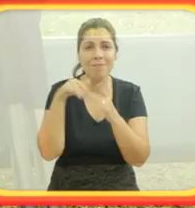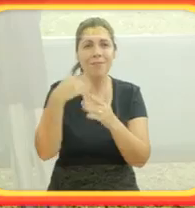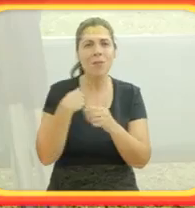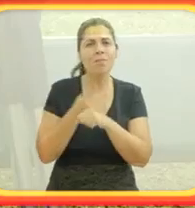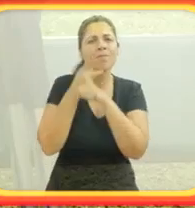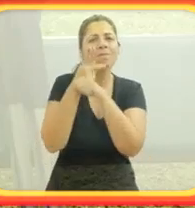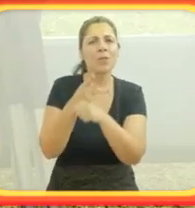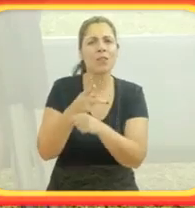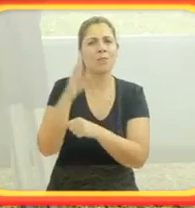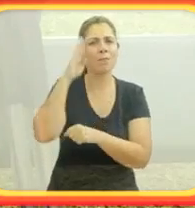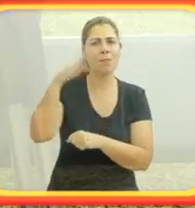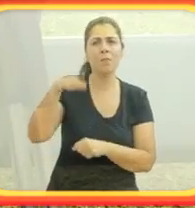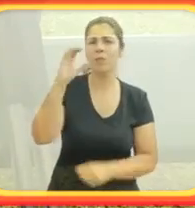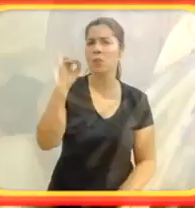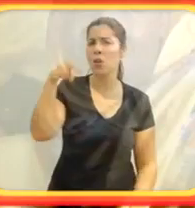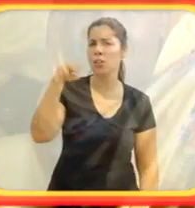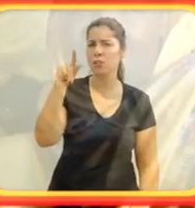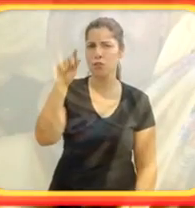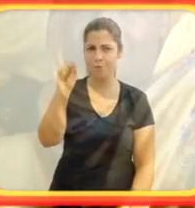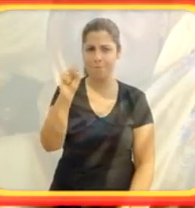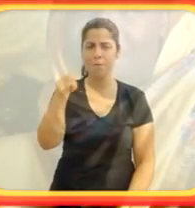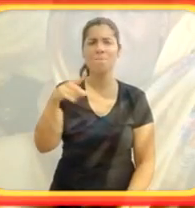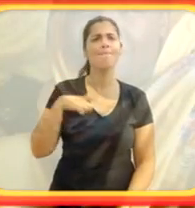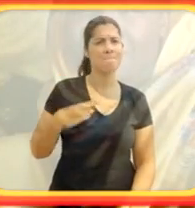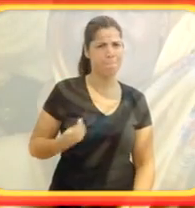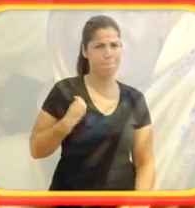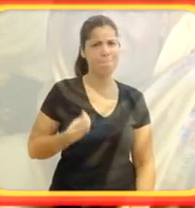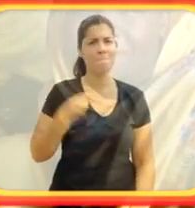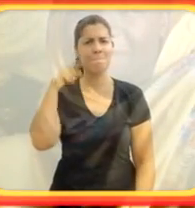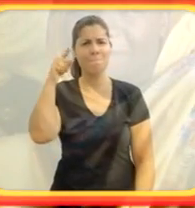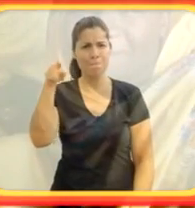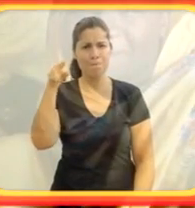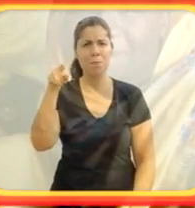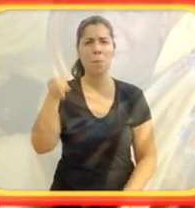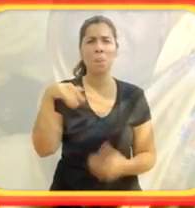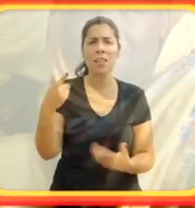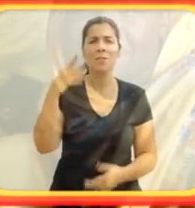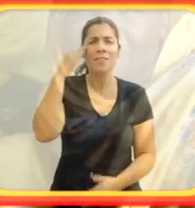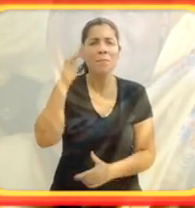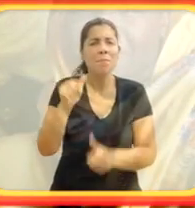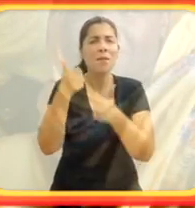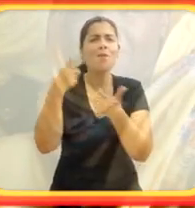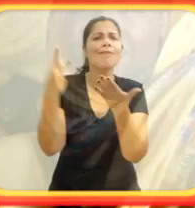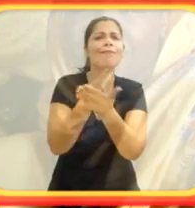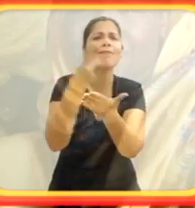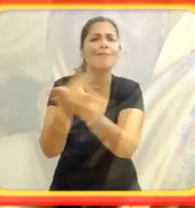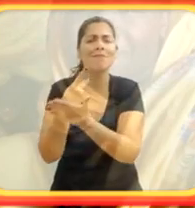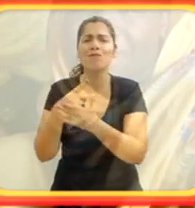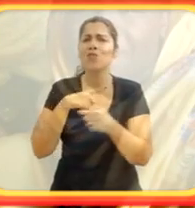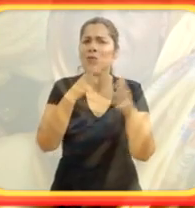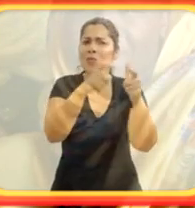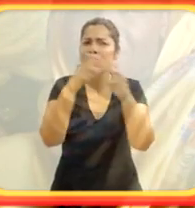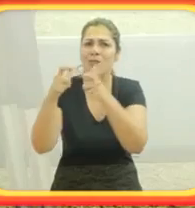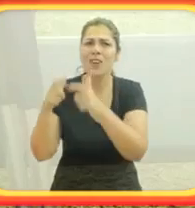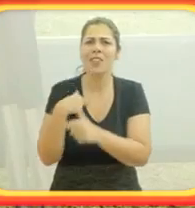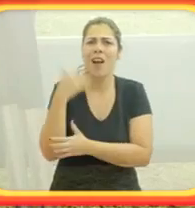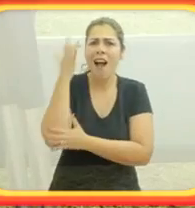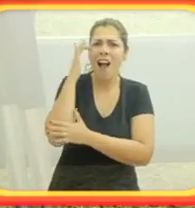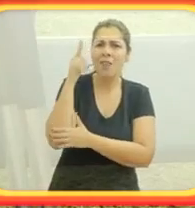passo, eu ia escorregar e cair na lama. Foi o contato inicial, né? Então eu procurei as bases das ONGs que existiam